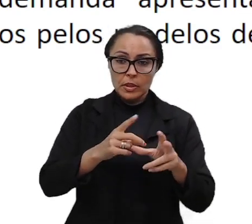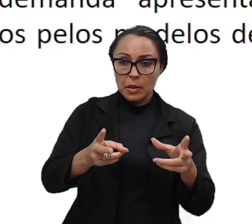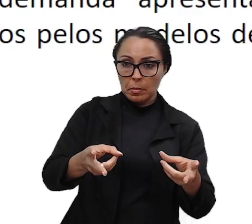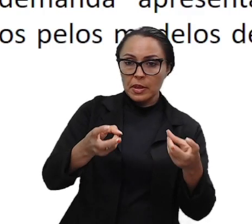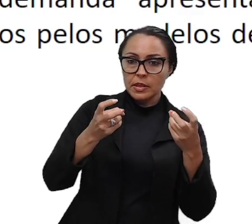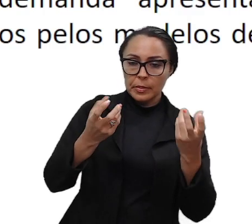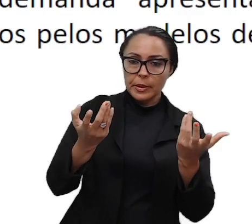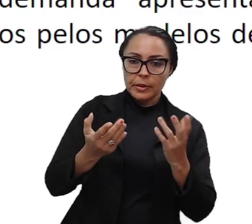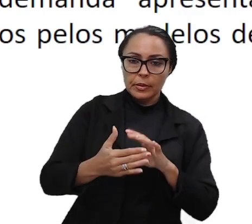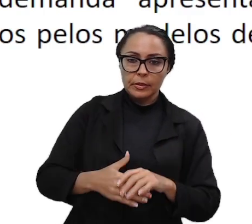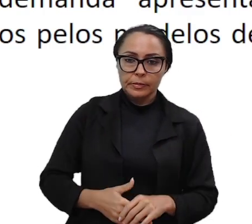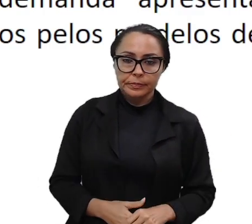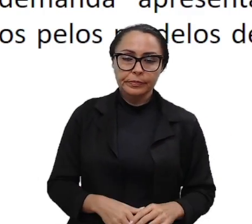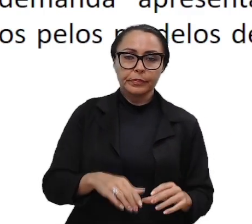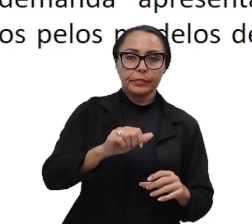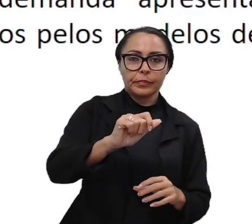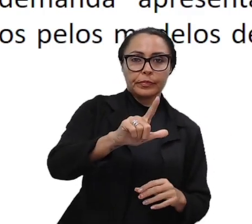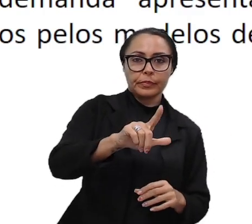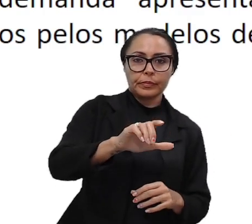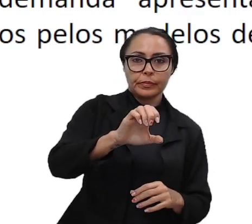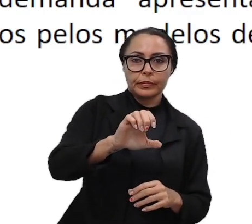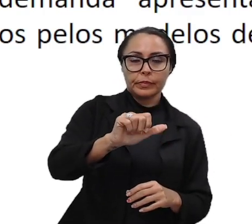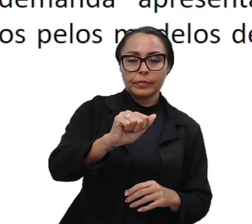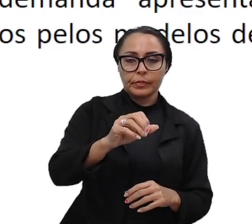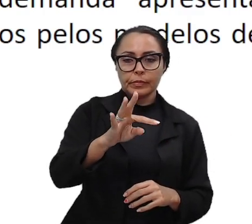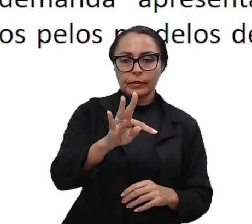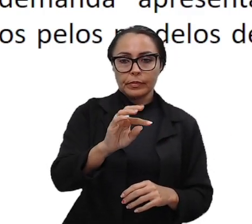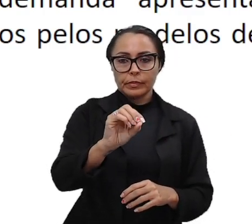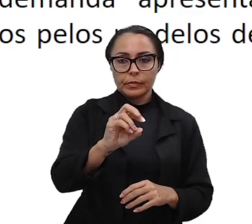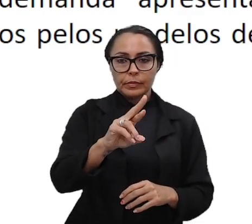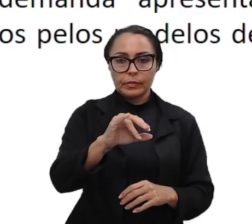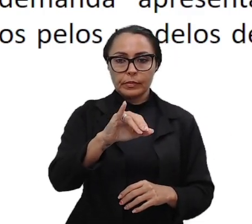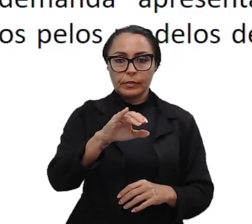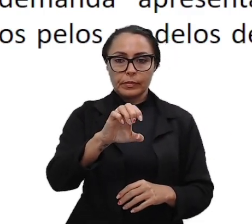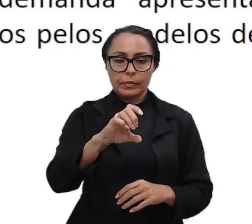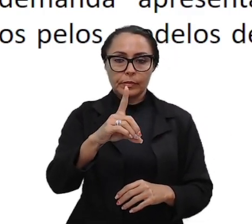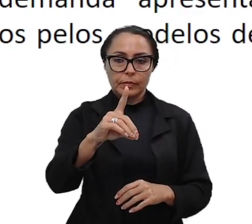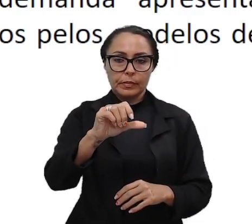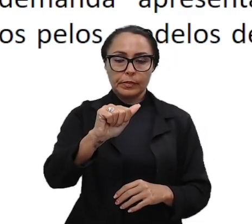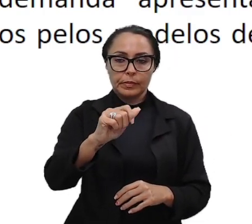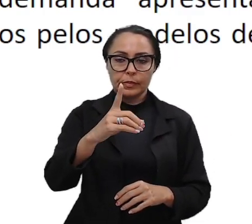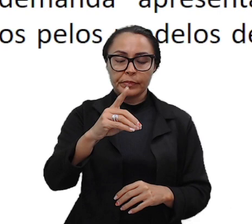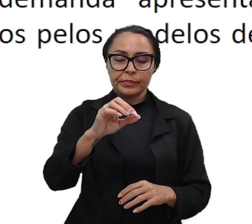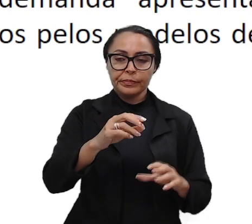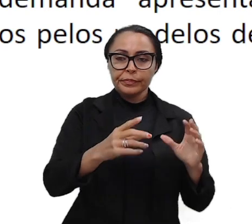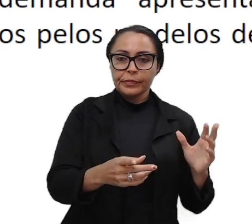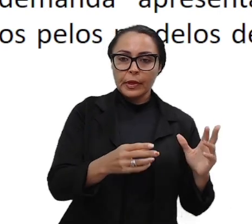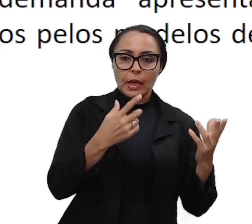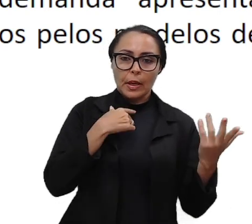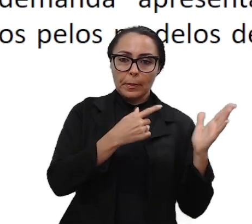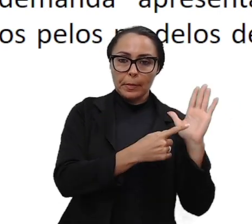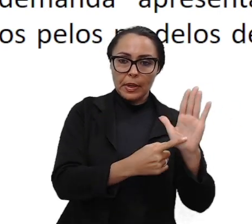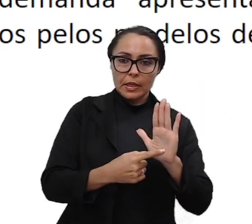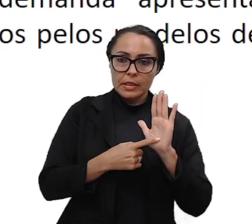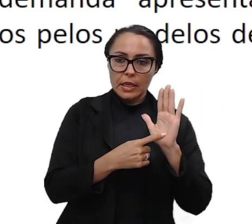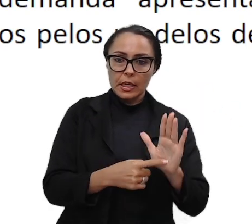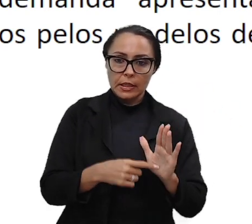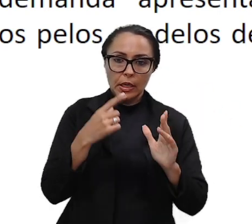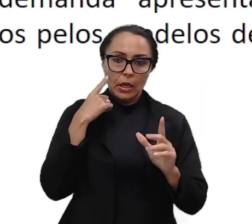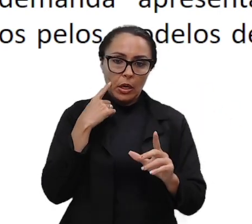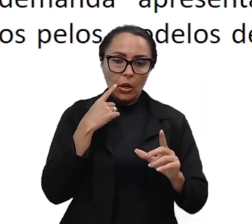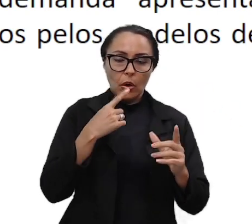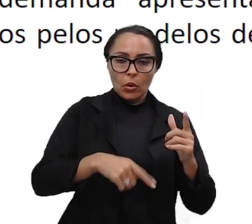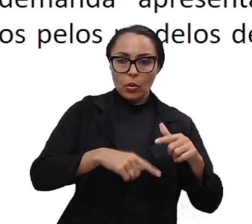e previsto. Aleatoriedade. Devido a numerosos fatores, a demanda apresenta componentes aleatórios que não podem ser